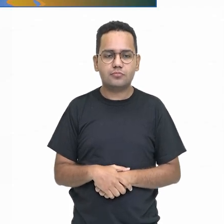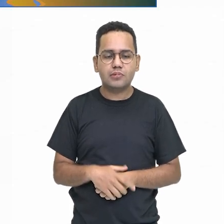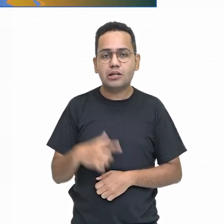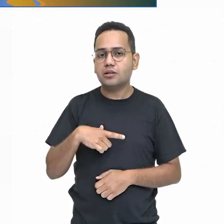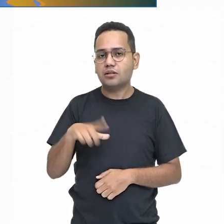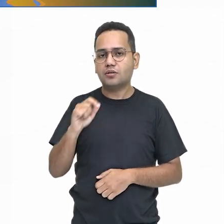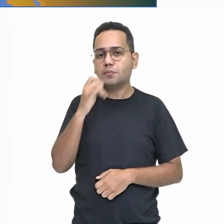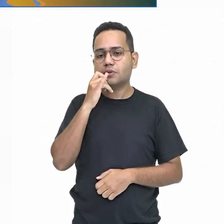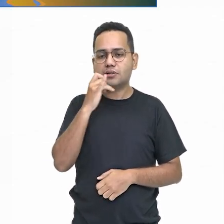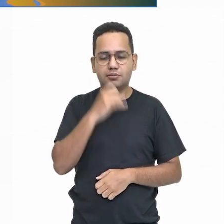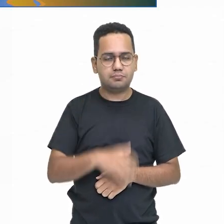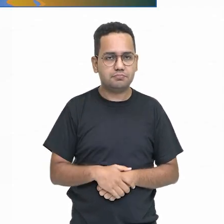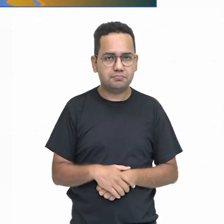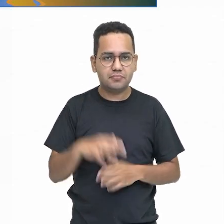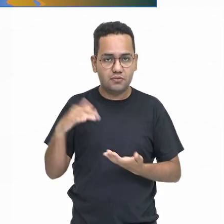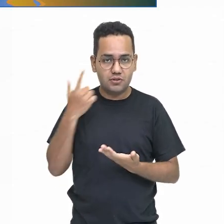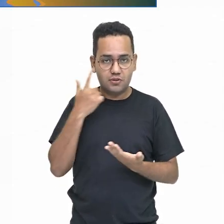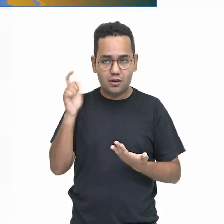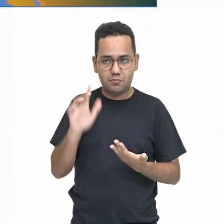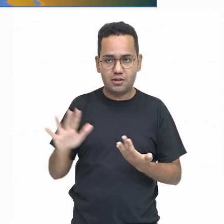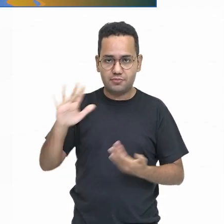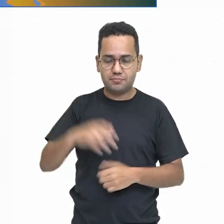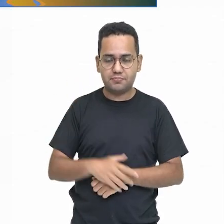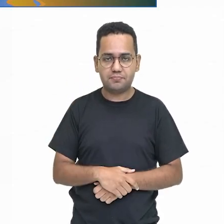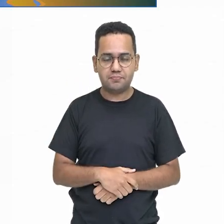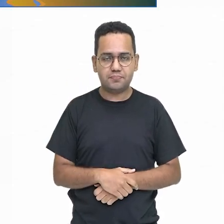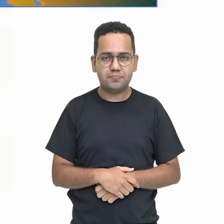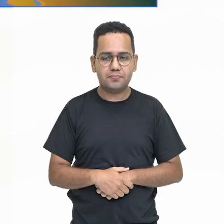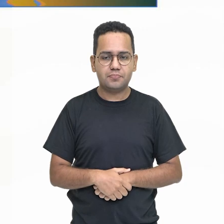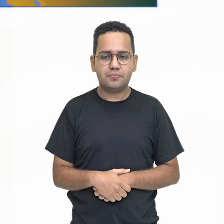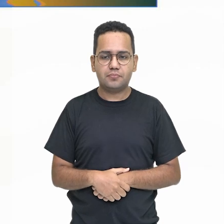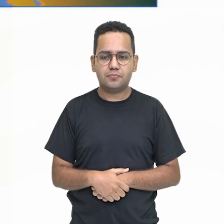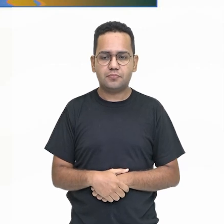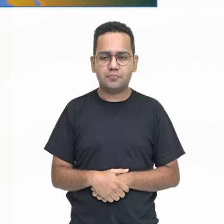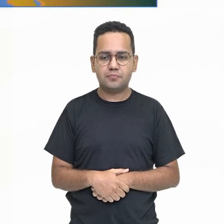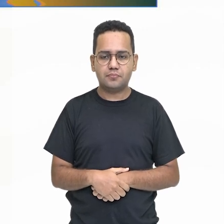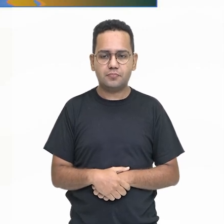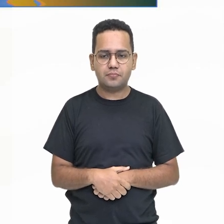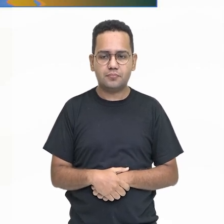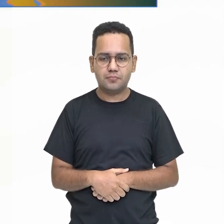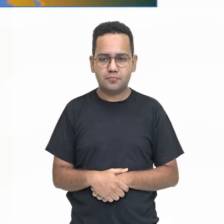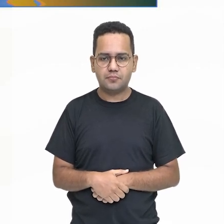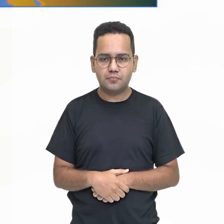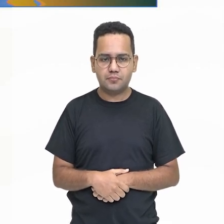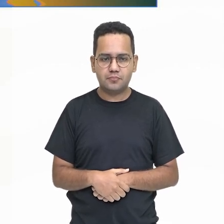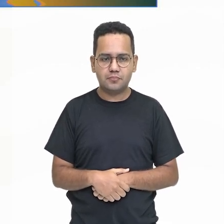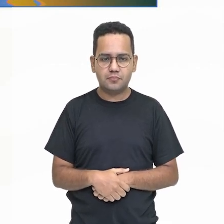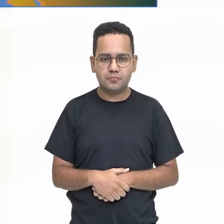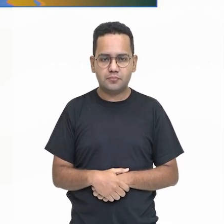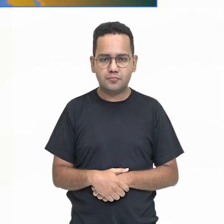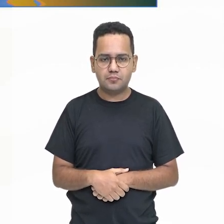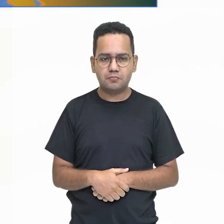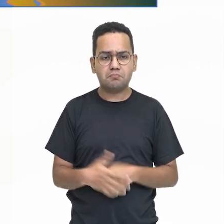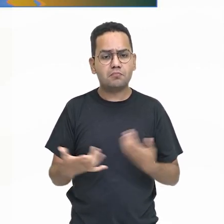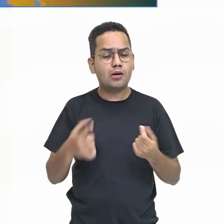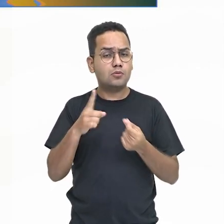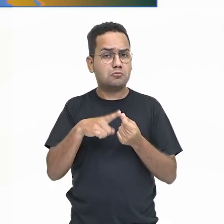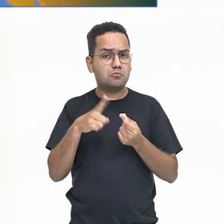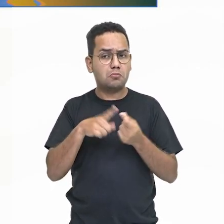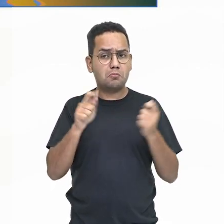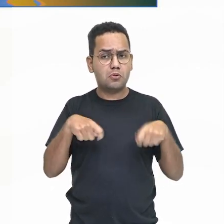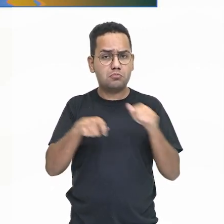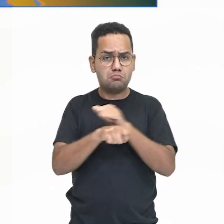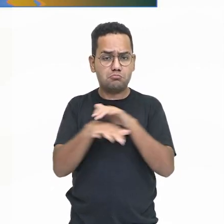eu tenho o Sol, e nesse momento aí, ó, você tem, que é um dos principais processos de transferência de